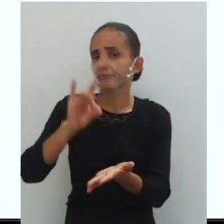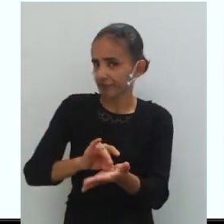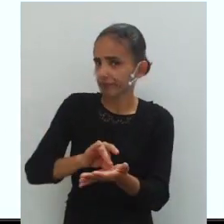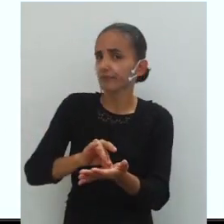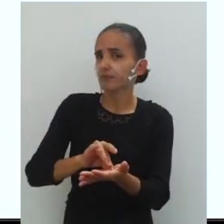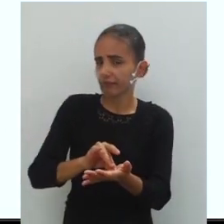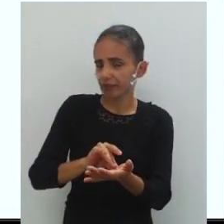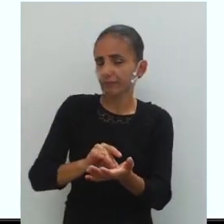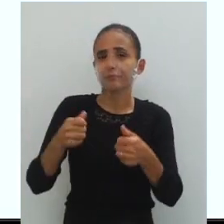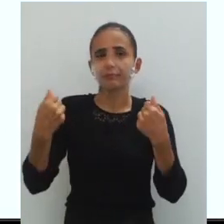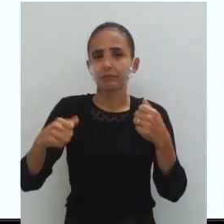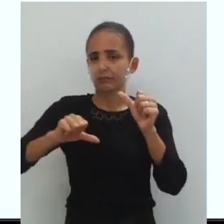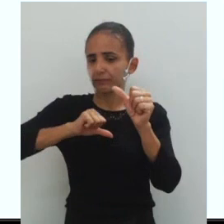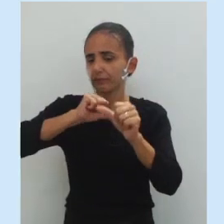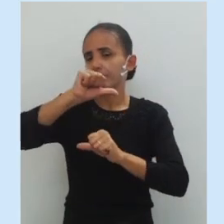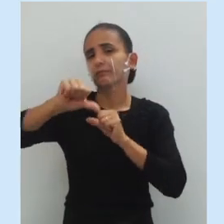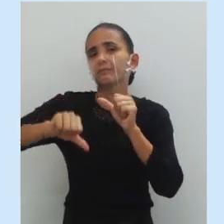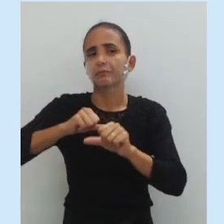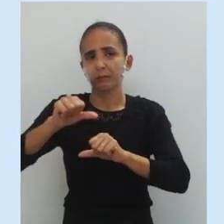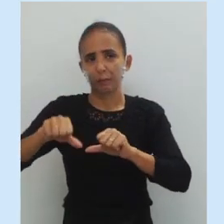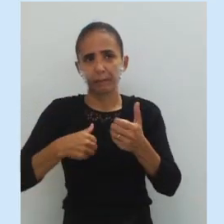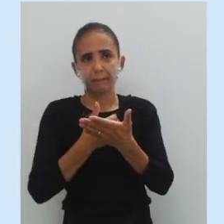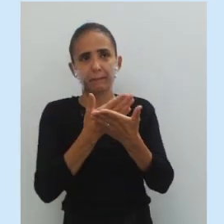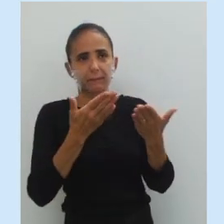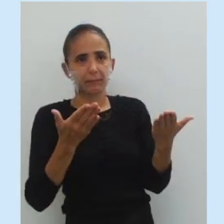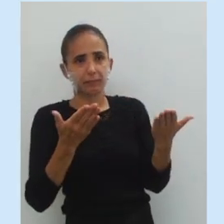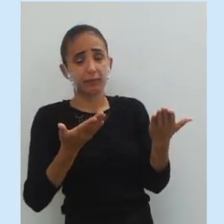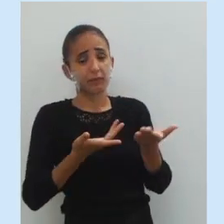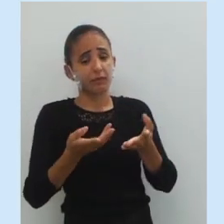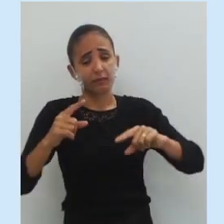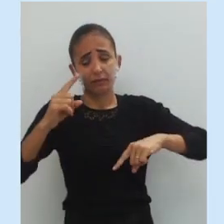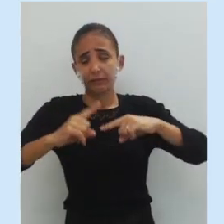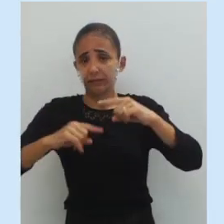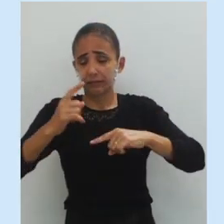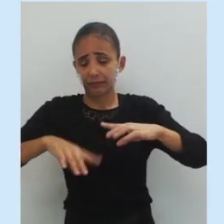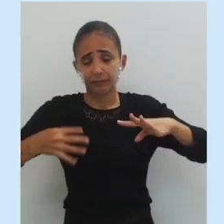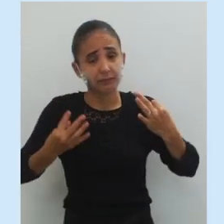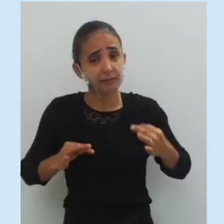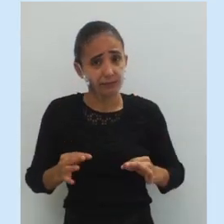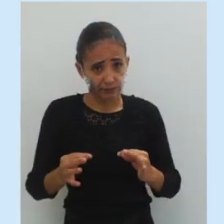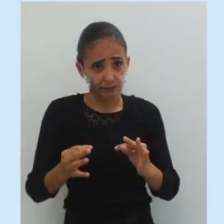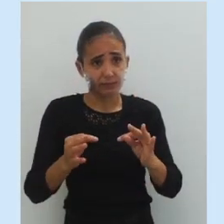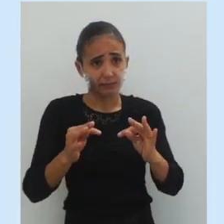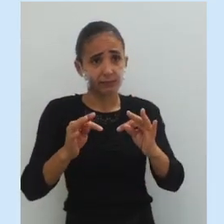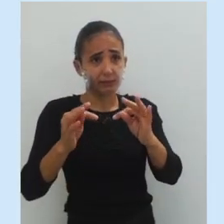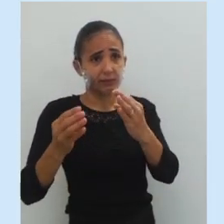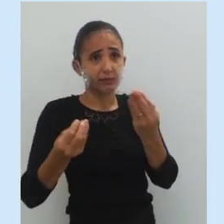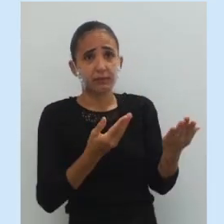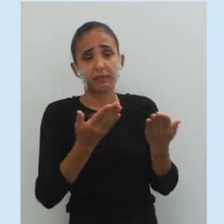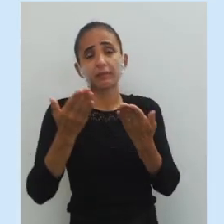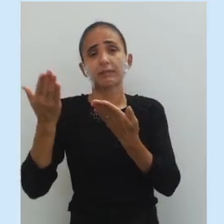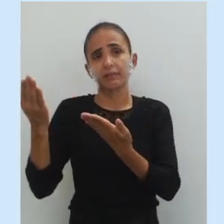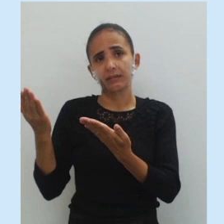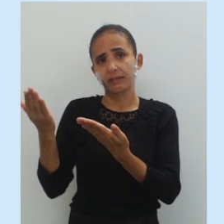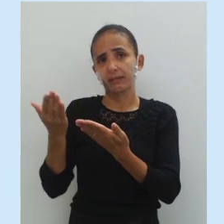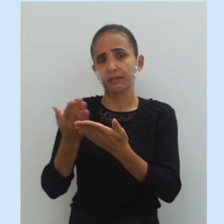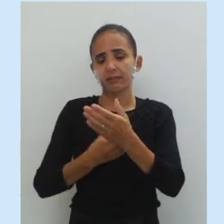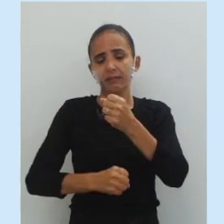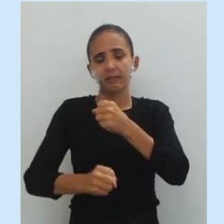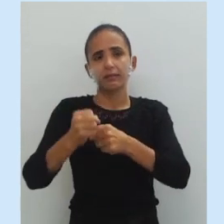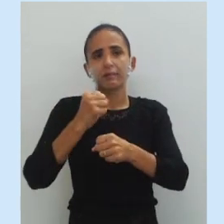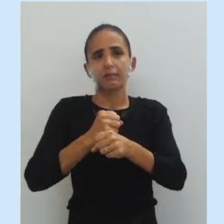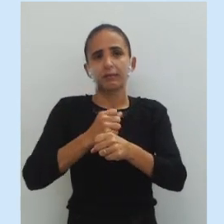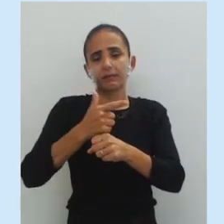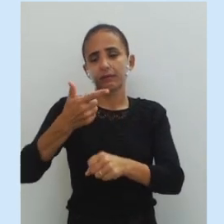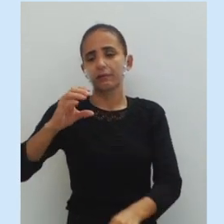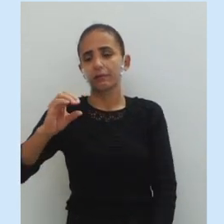ela deve ser mudada. Então, se fala de recursos tecnológicos, segundo o Tigre, de